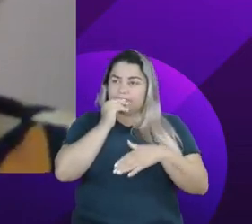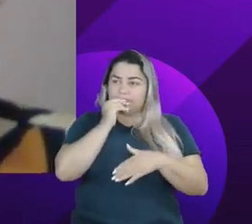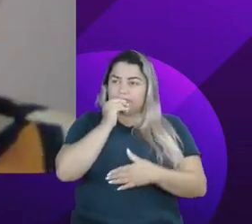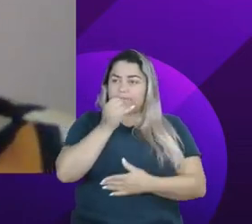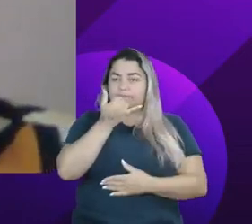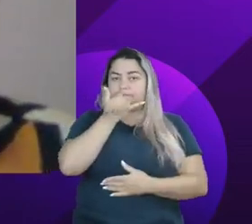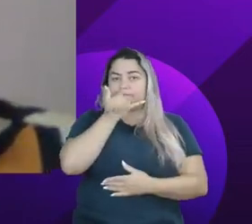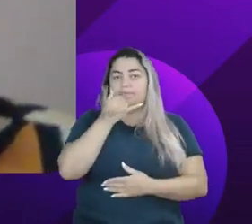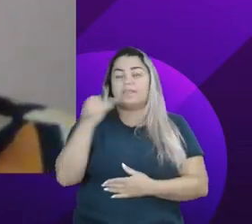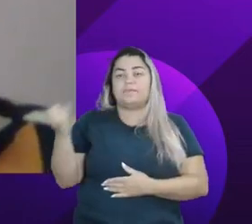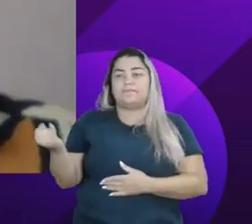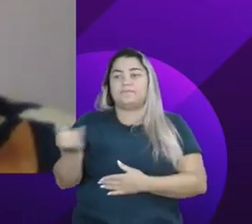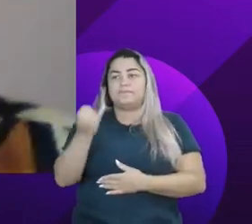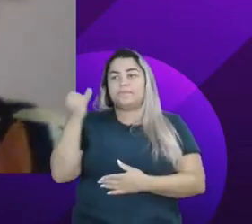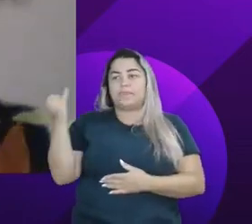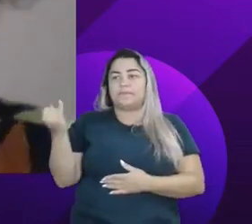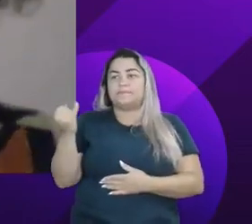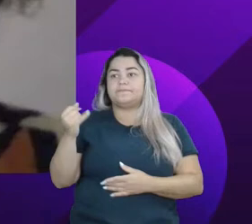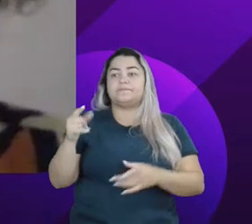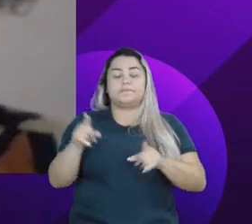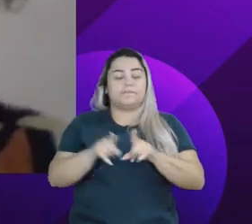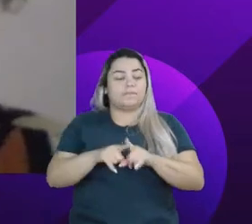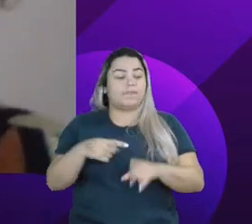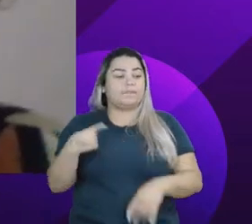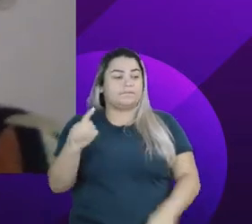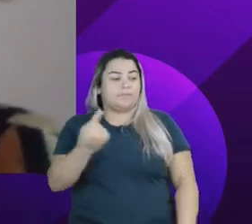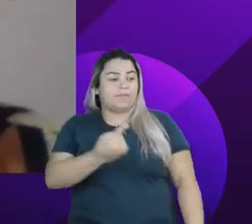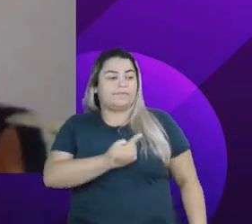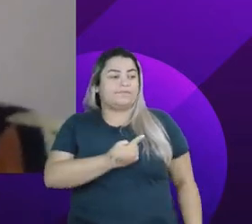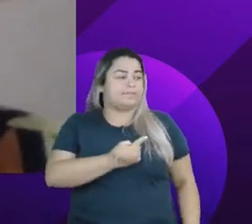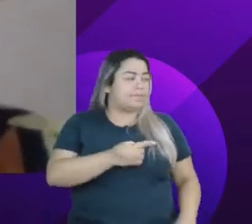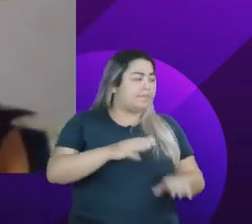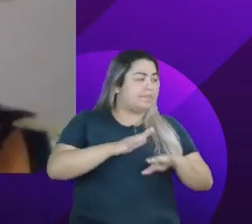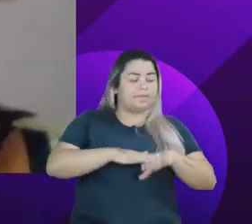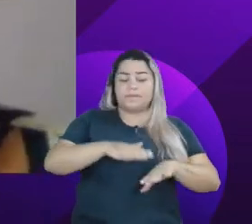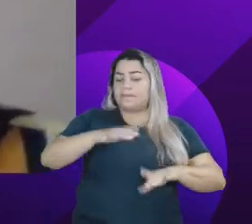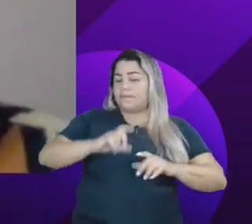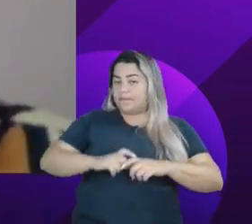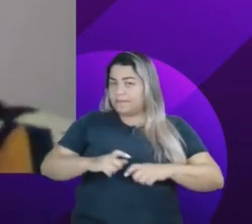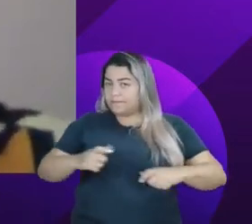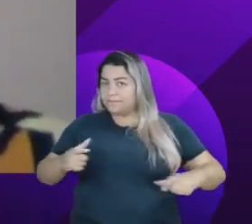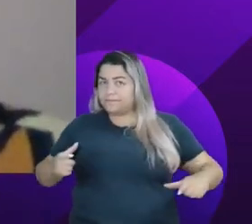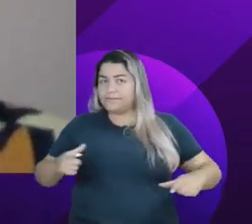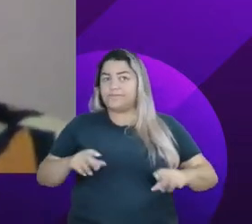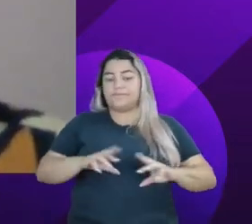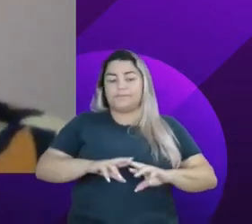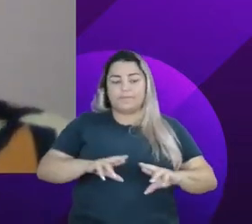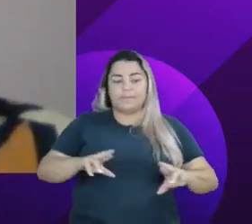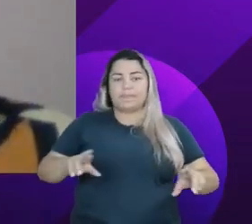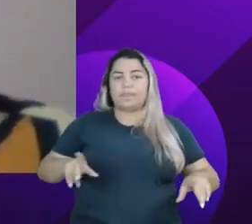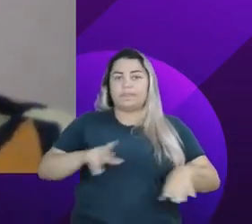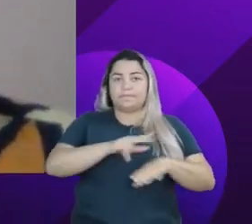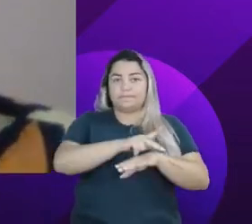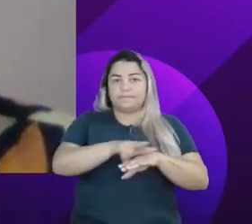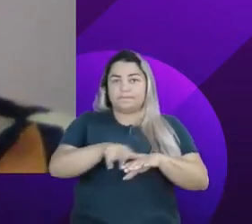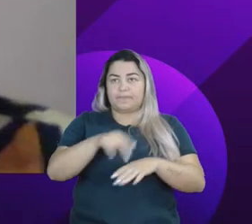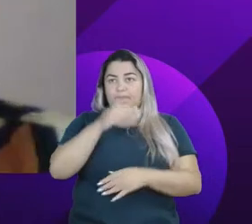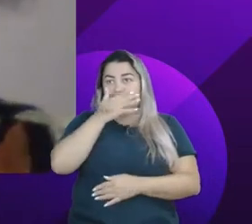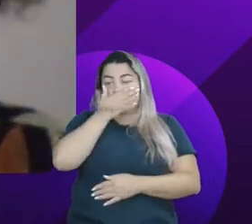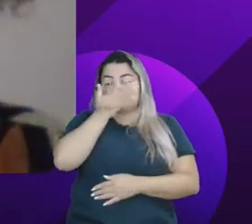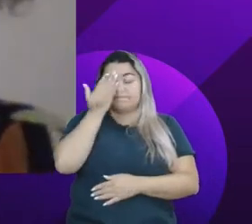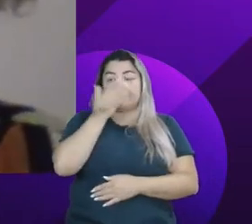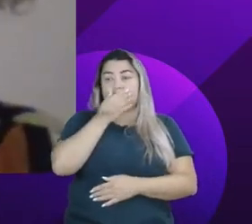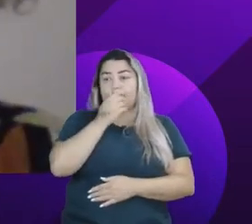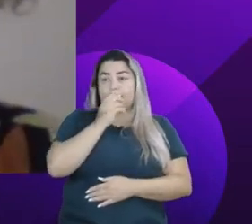importância, sobretudo, dessa nossa compreensão cada vez mais ampla dessa diversidade, não é?